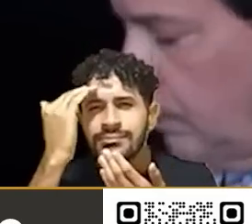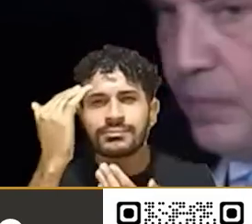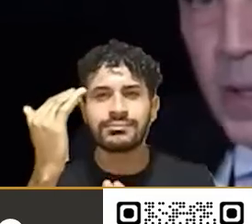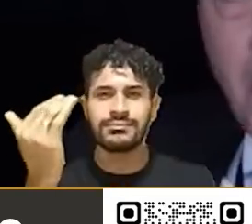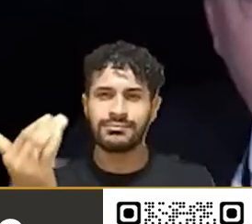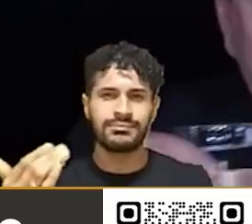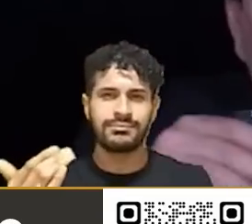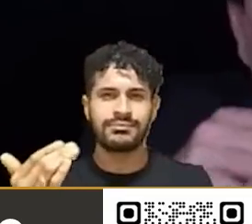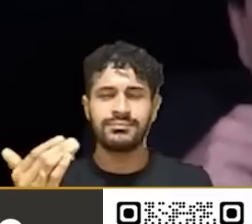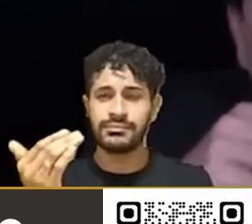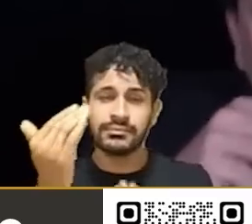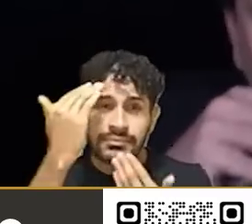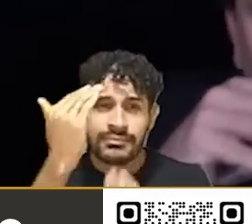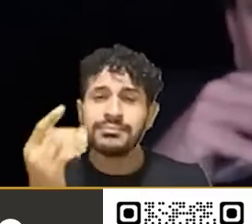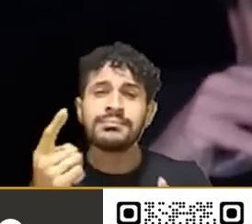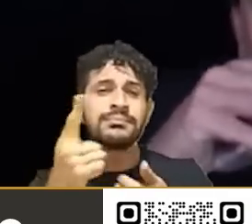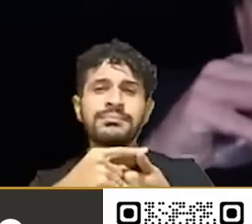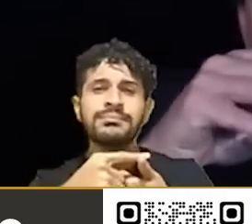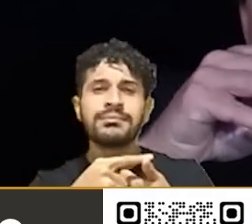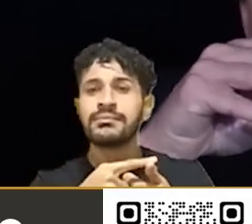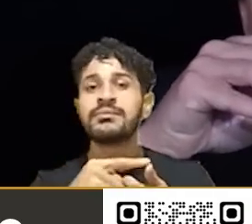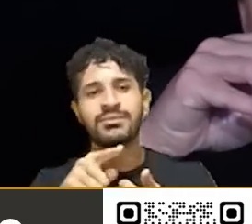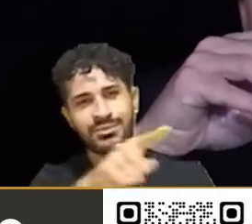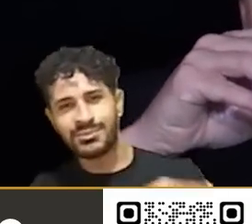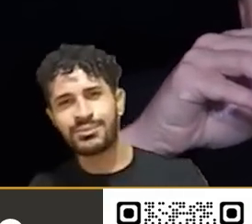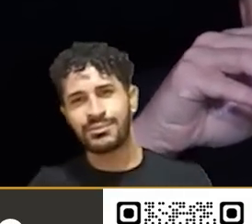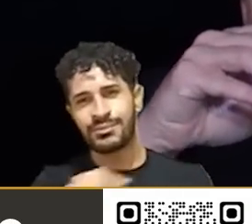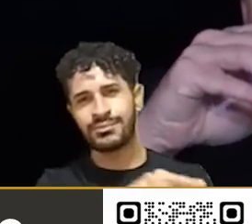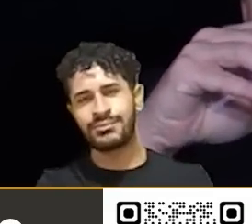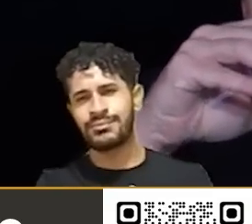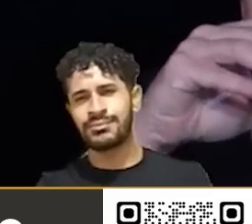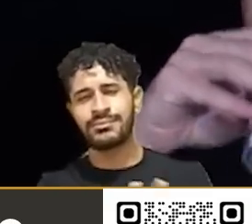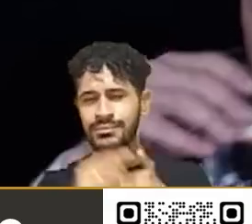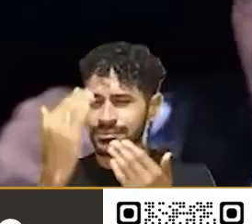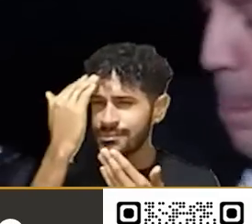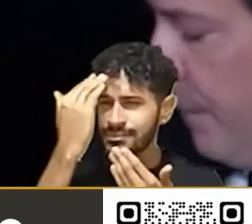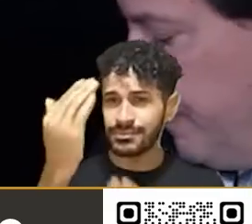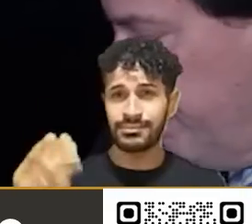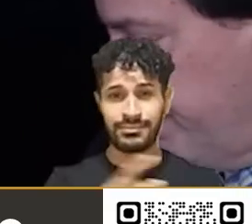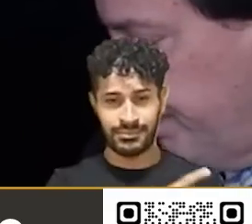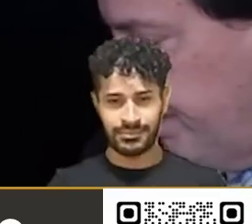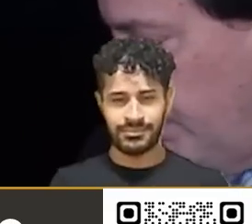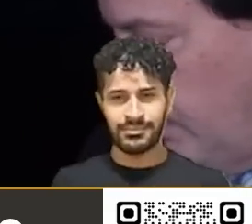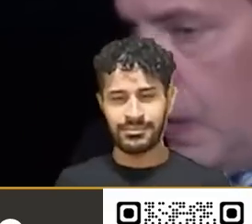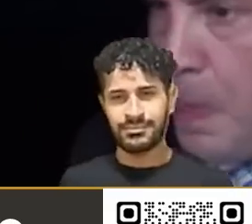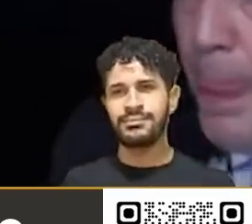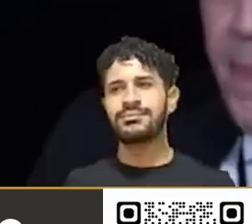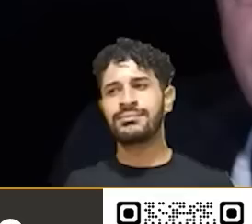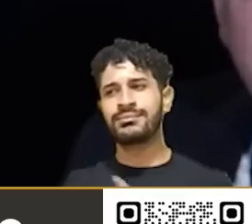não primeiramente a vocês mas agradecendo ao presidente do senado